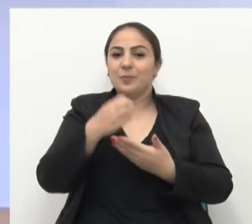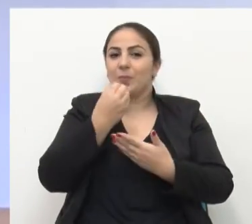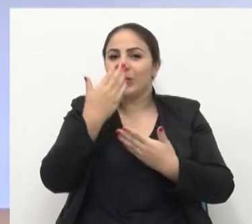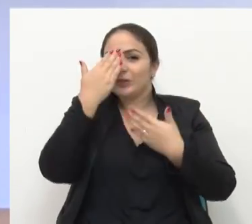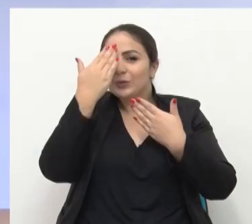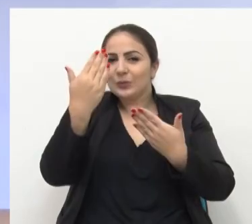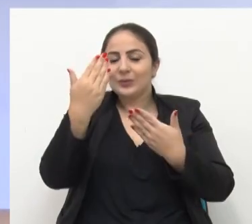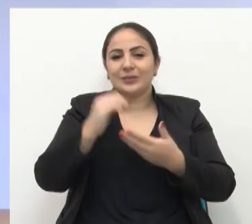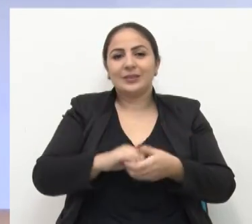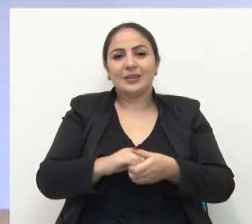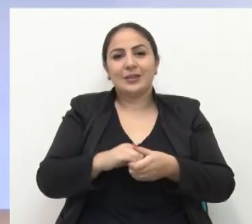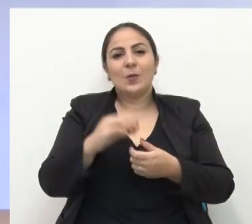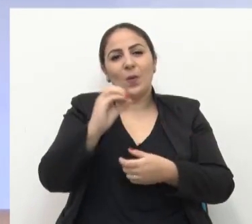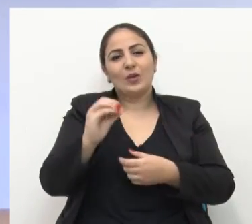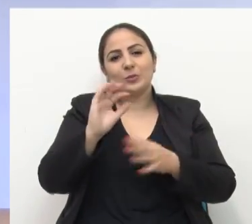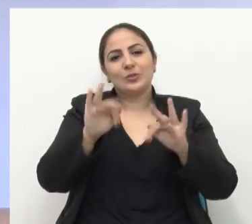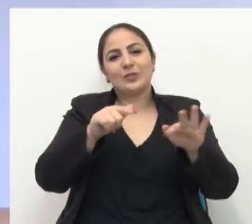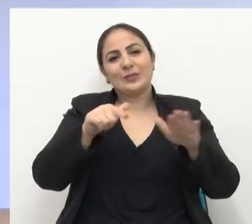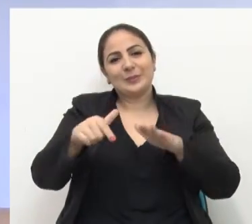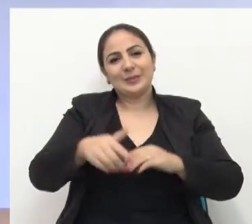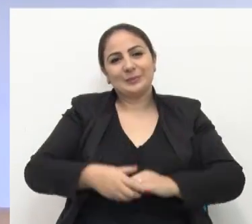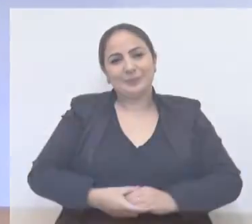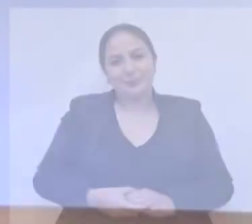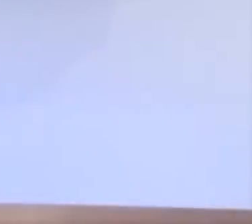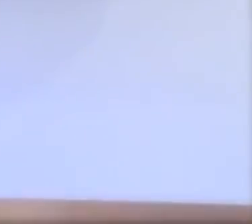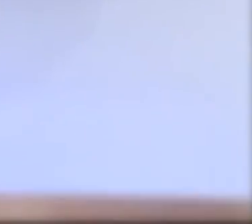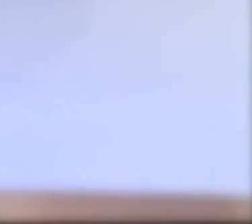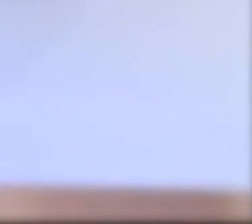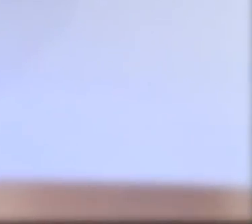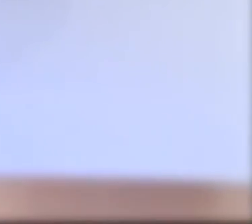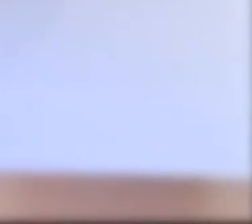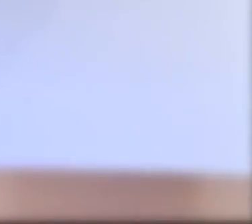efe boa noite e um ótimo fim de semana